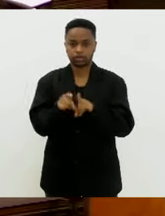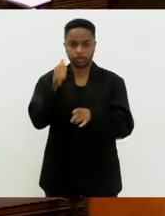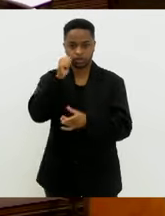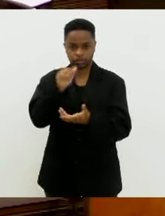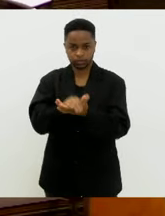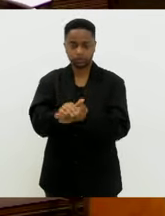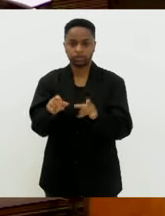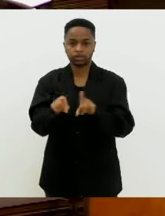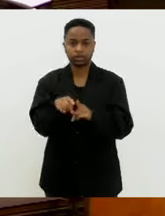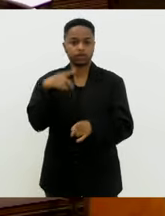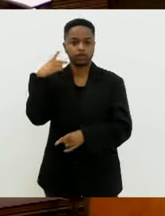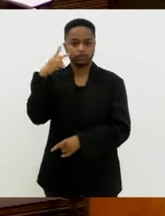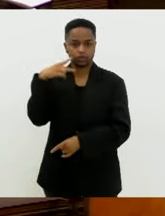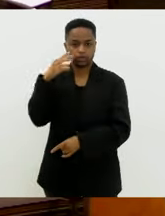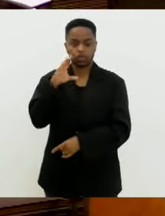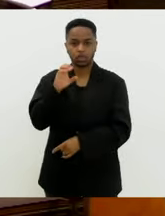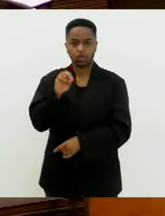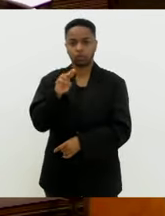também, Antônio Carlos.